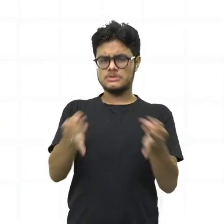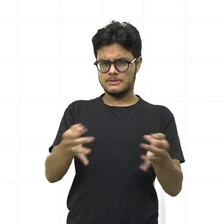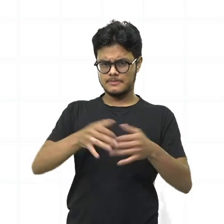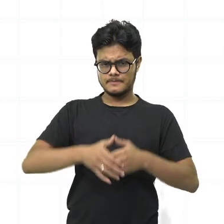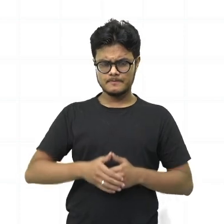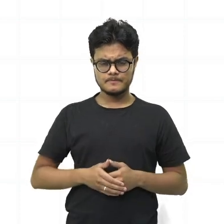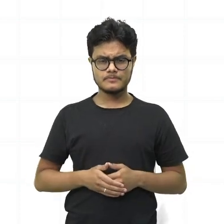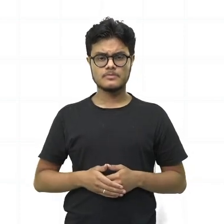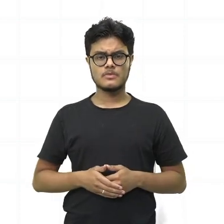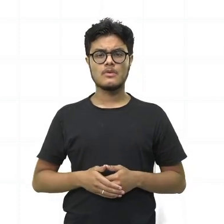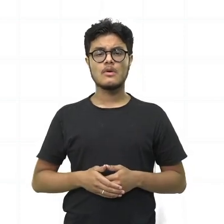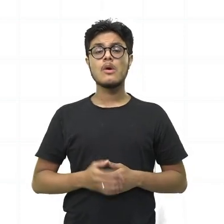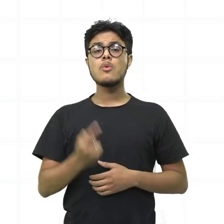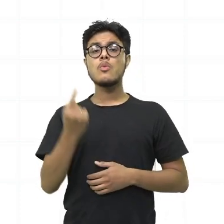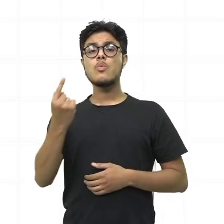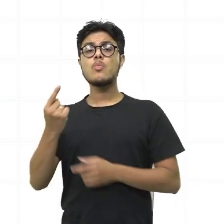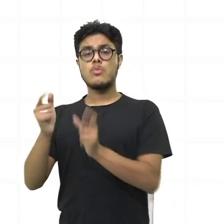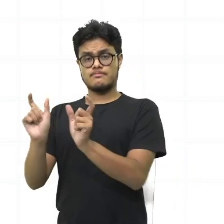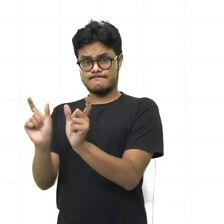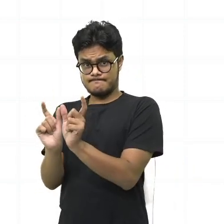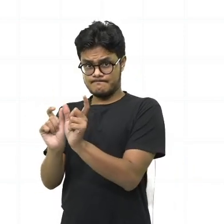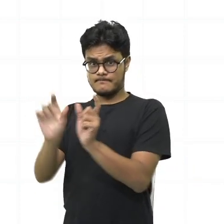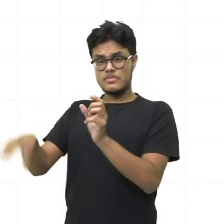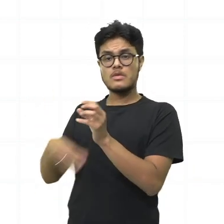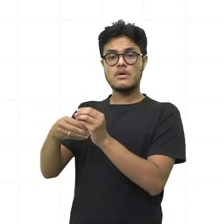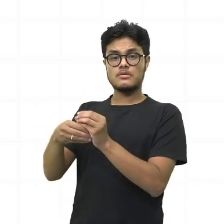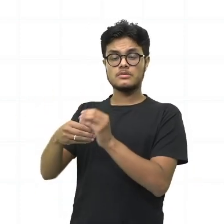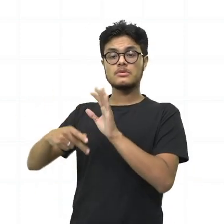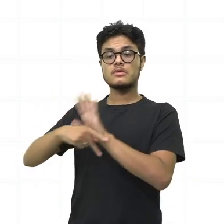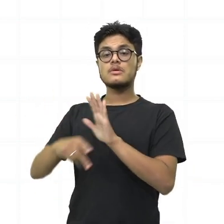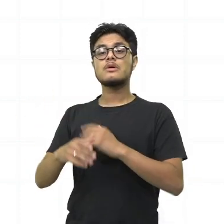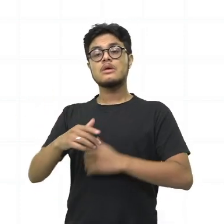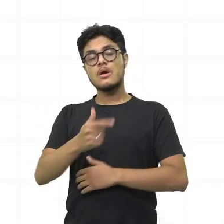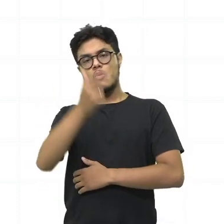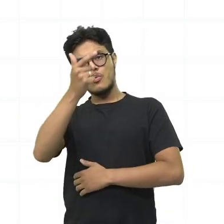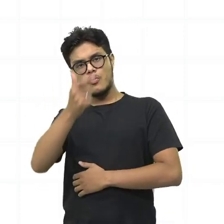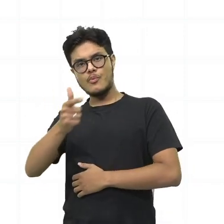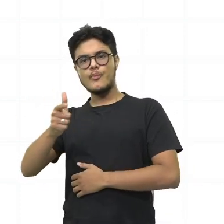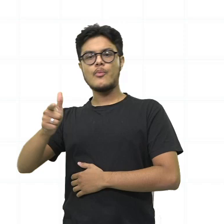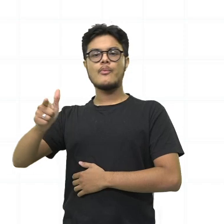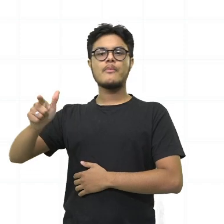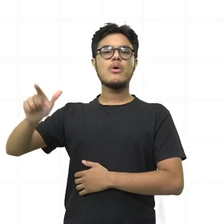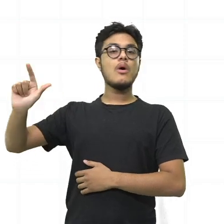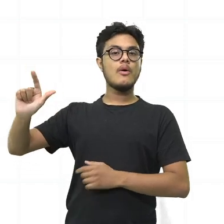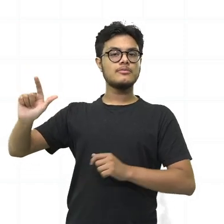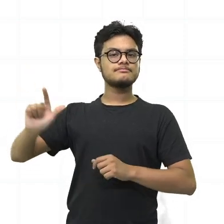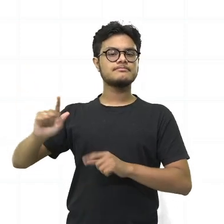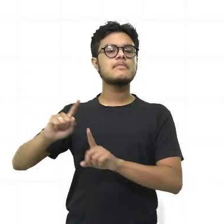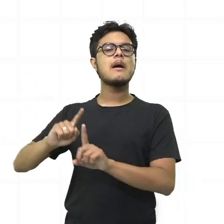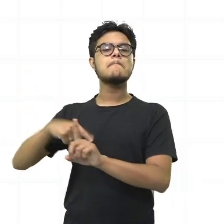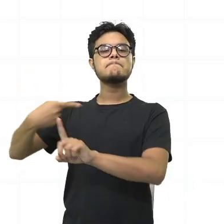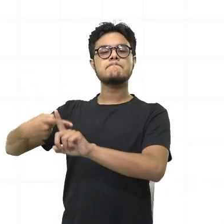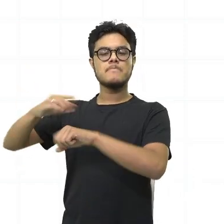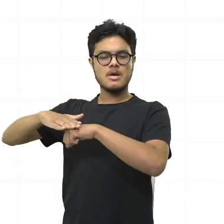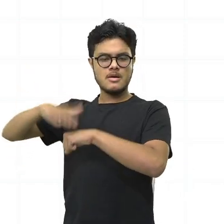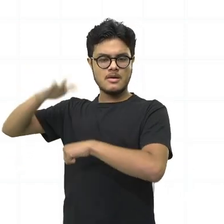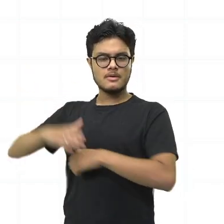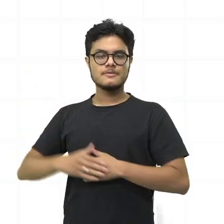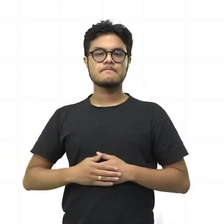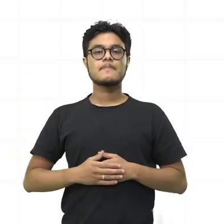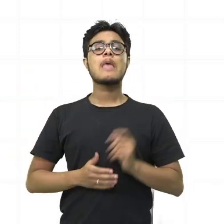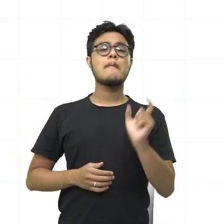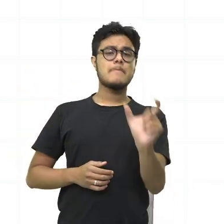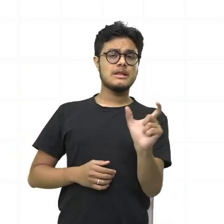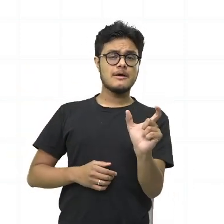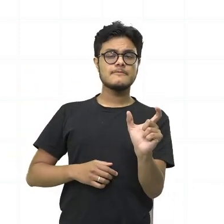aí apenas um radical que vai formar essa palavra, o composto, eu tenho mais de um radical, né? Comumente